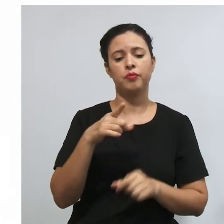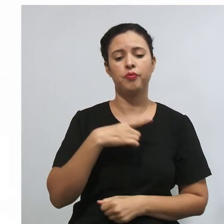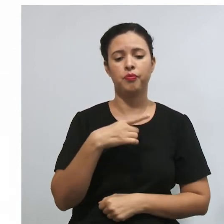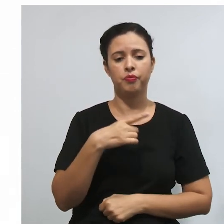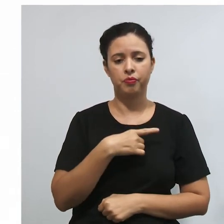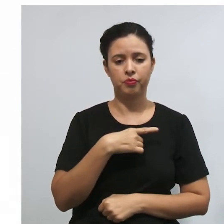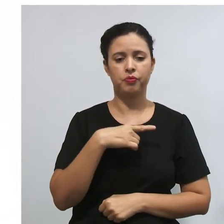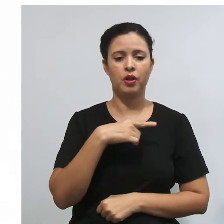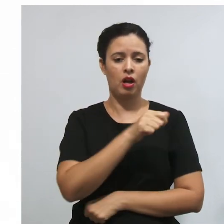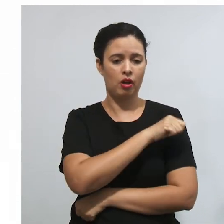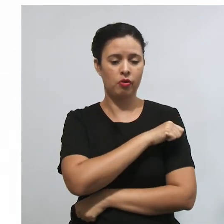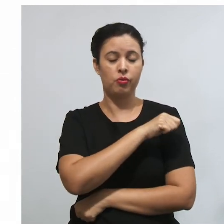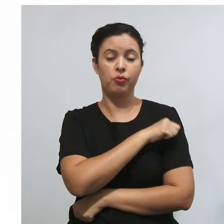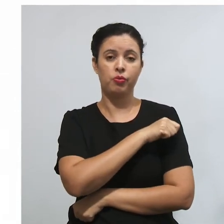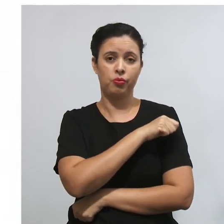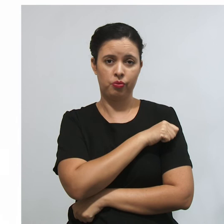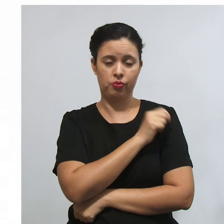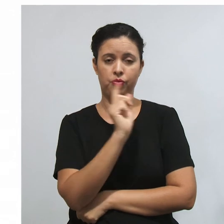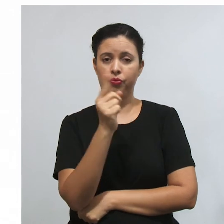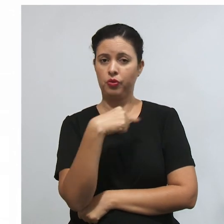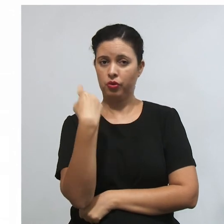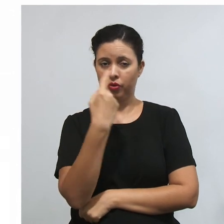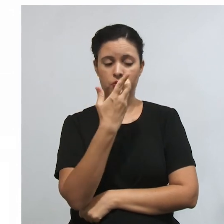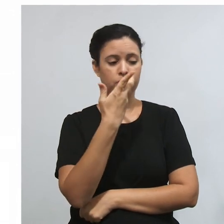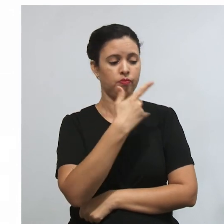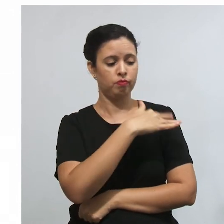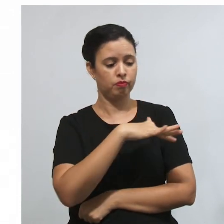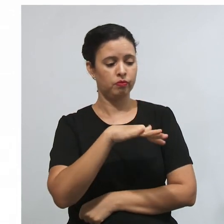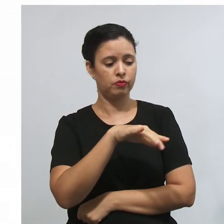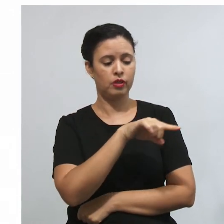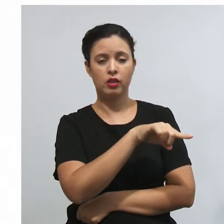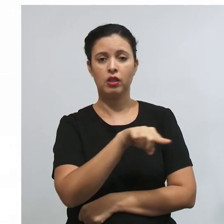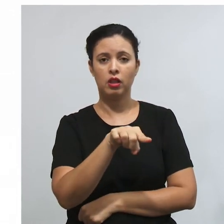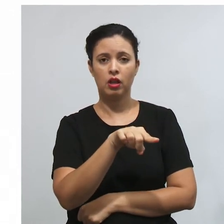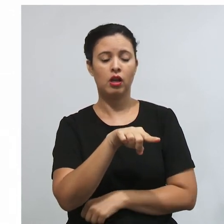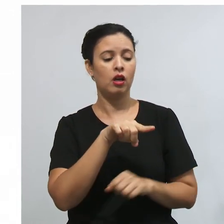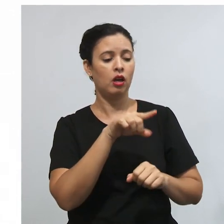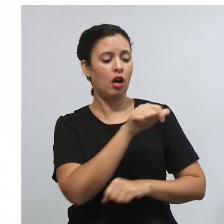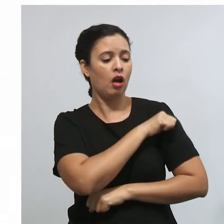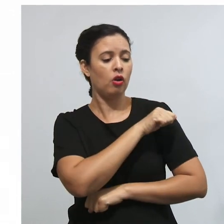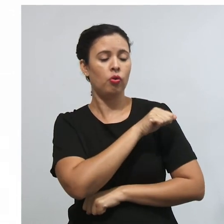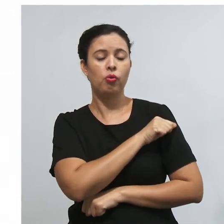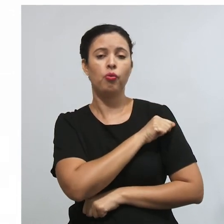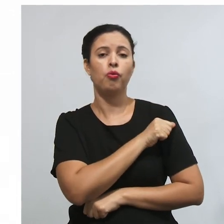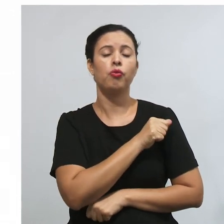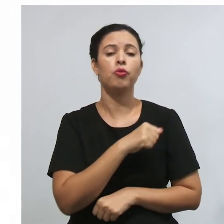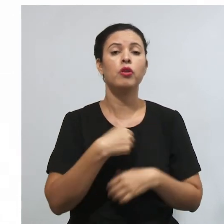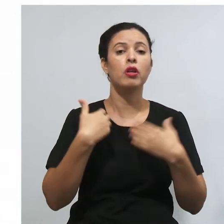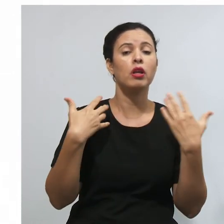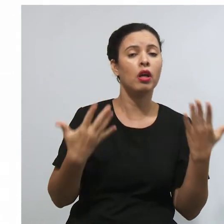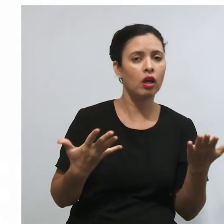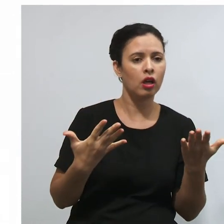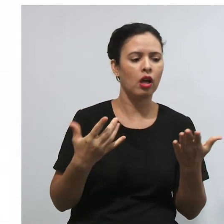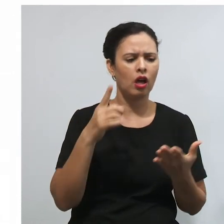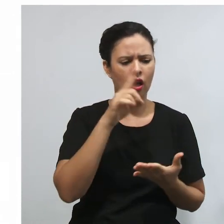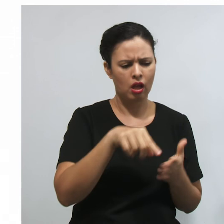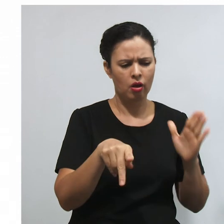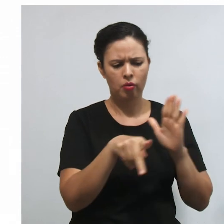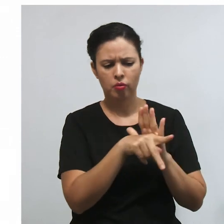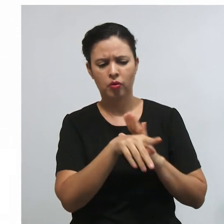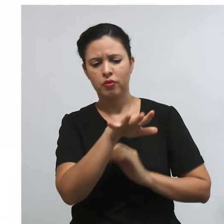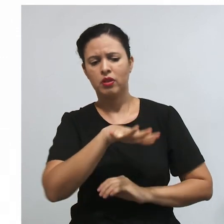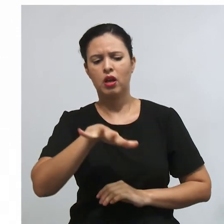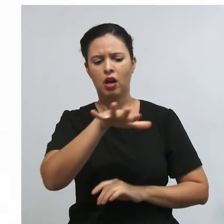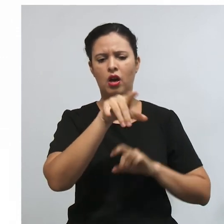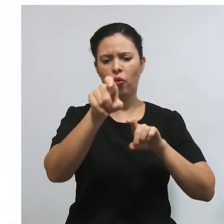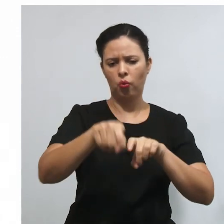esses alunos, devemos conhecer quem são esses alunos, né? A quem eu vou ensinar é um aluno da área rural, um aluno da